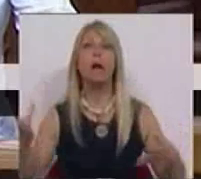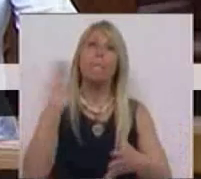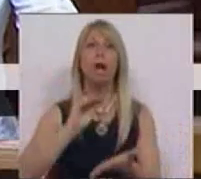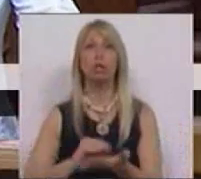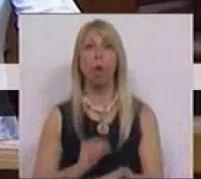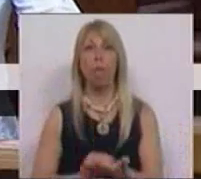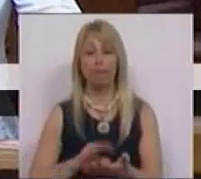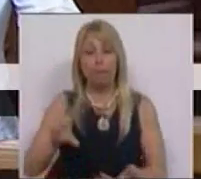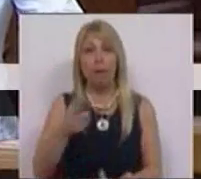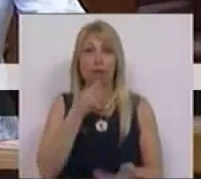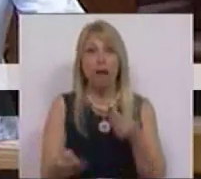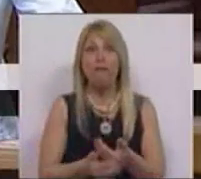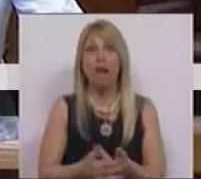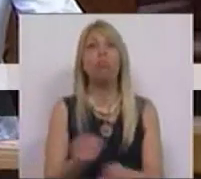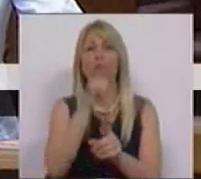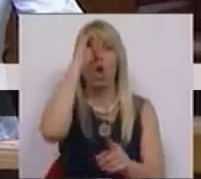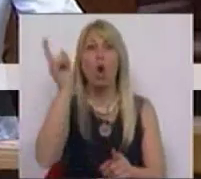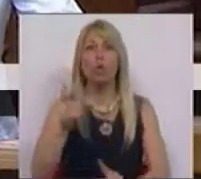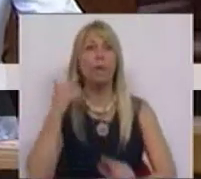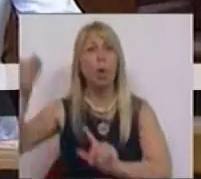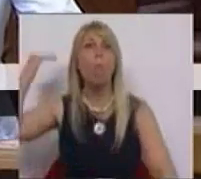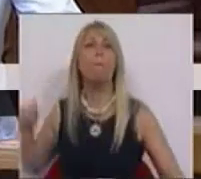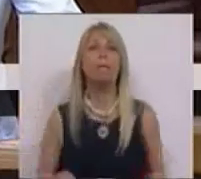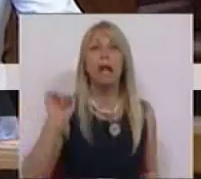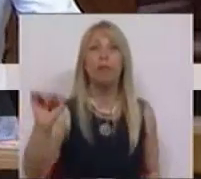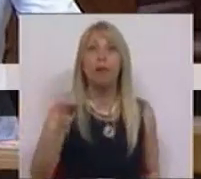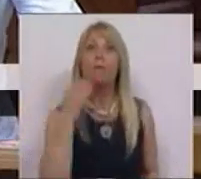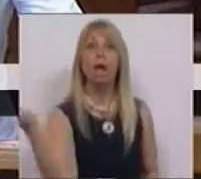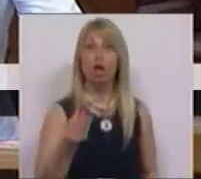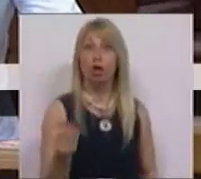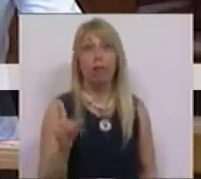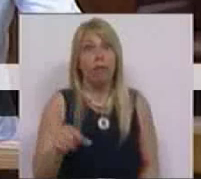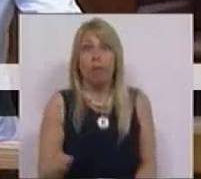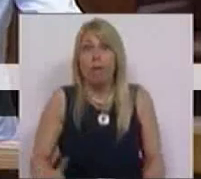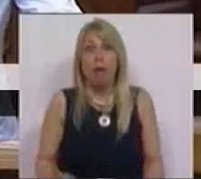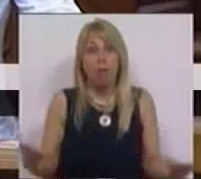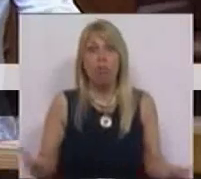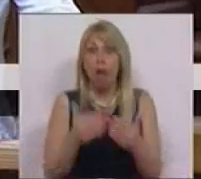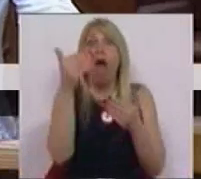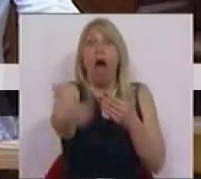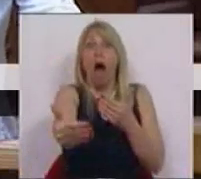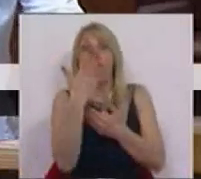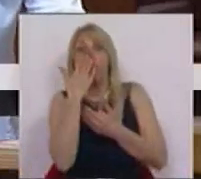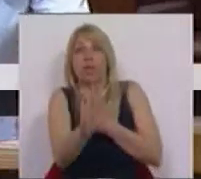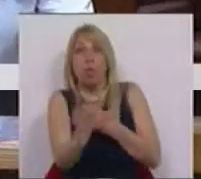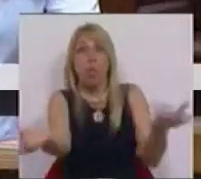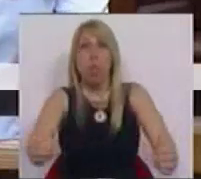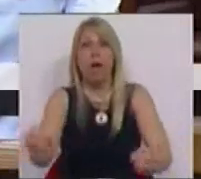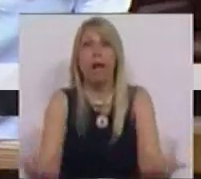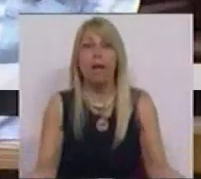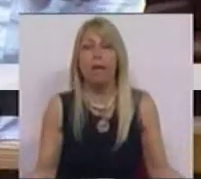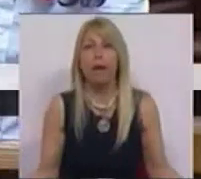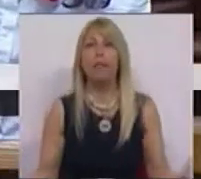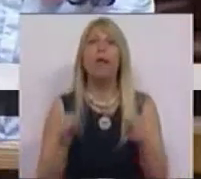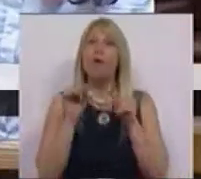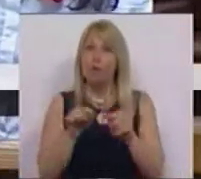respeita o seu passado, mas também não é para jovens porque não se pode ser jovem tendo nada à frente. O consenso que aqui e hoje vai